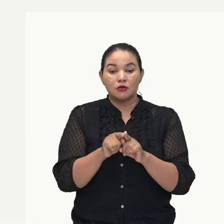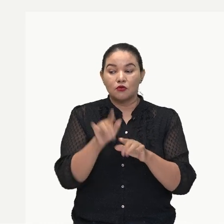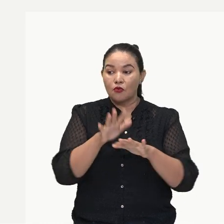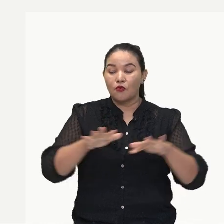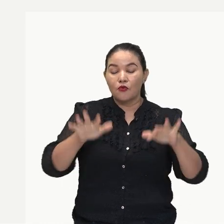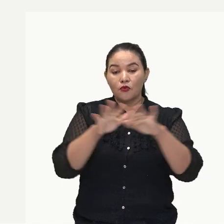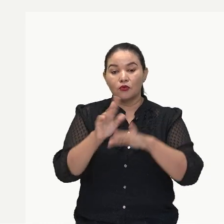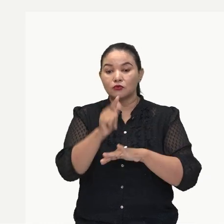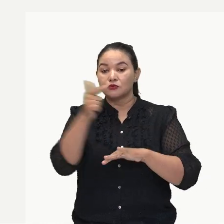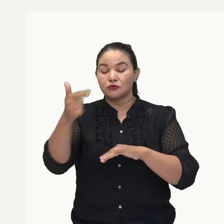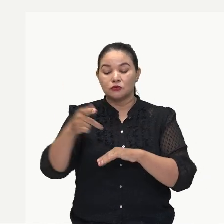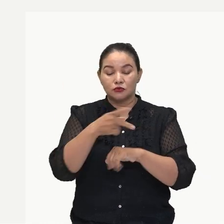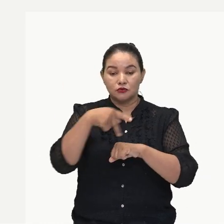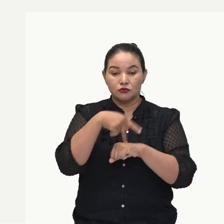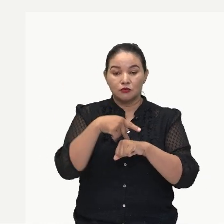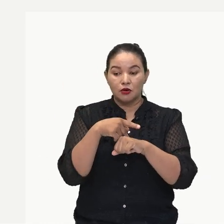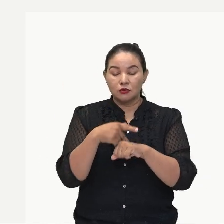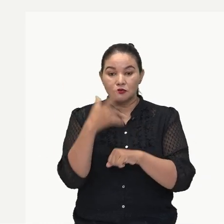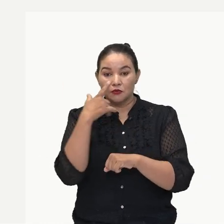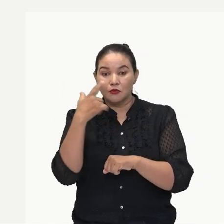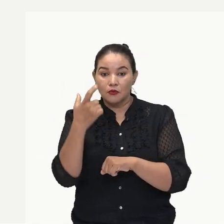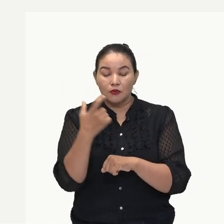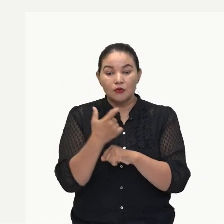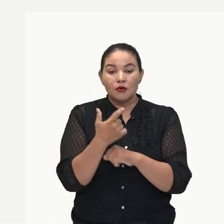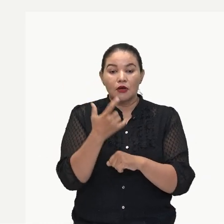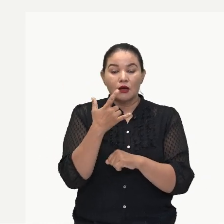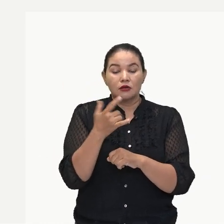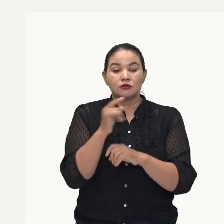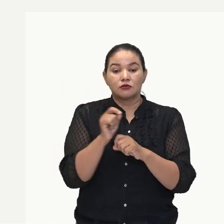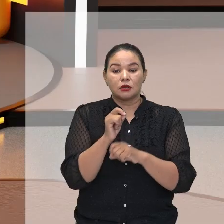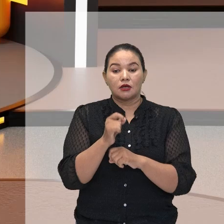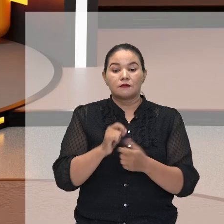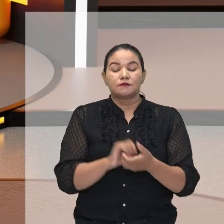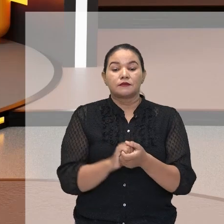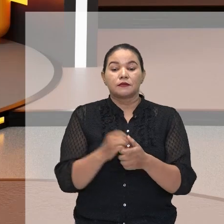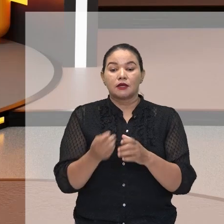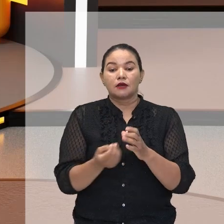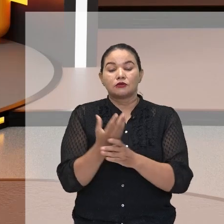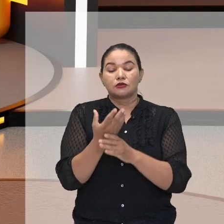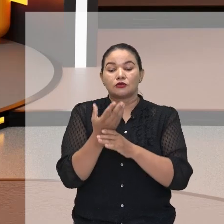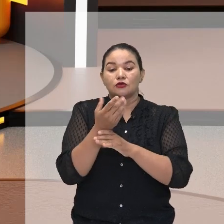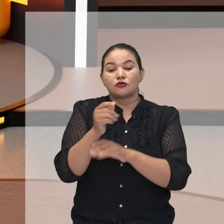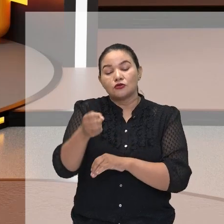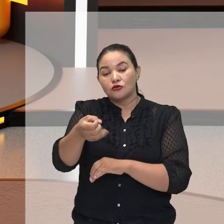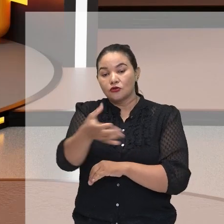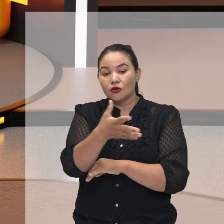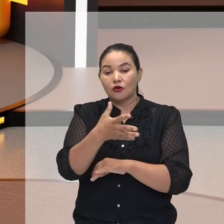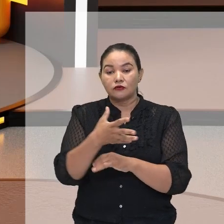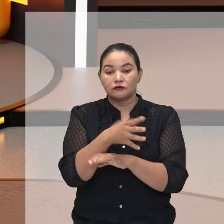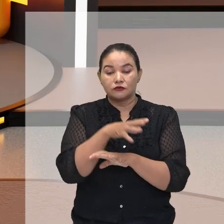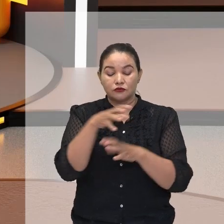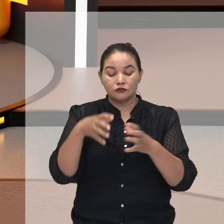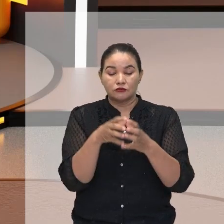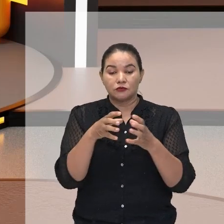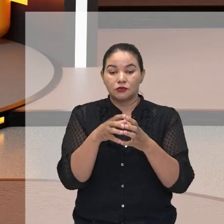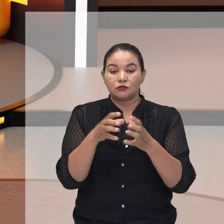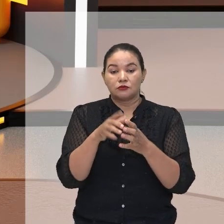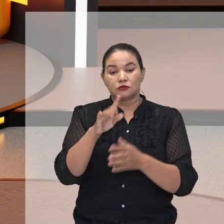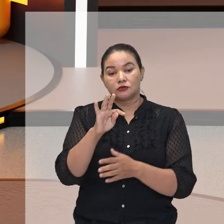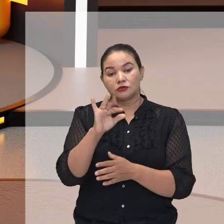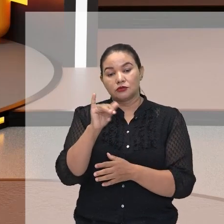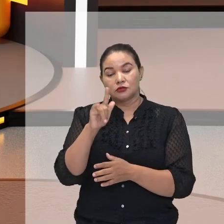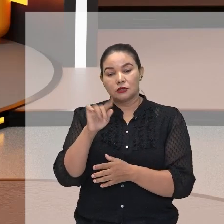outros países próximo a eles, que acabou surgindo o quê? Os novos tigres asiáticos. Com